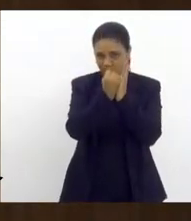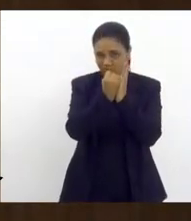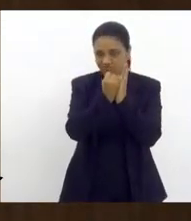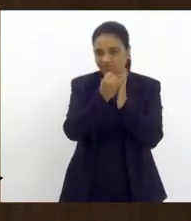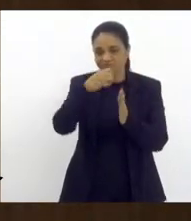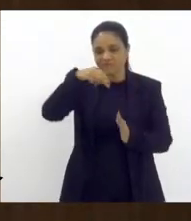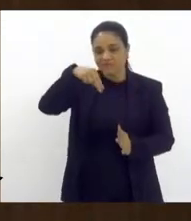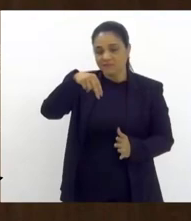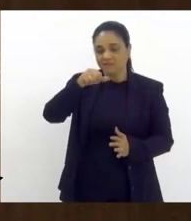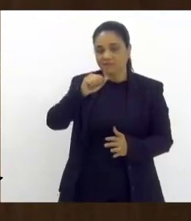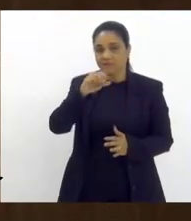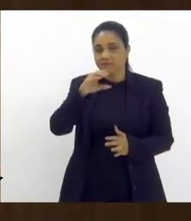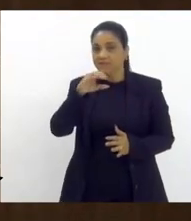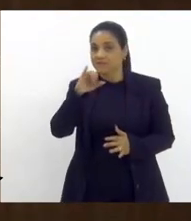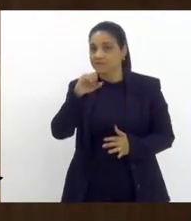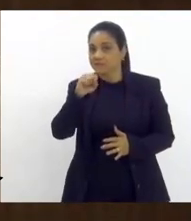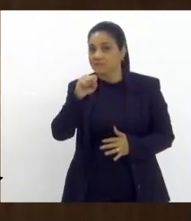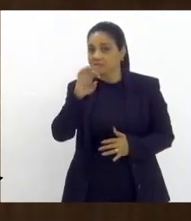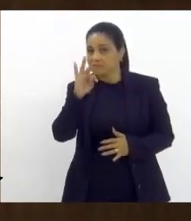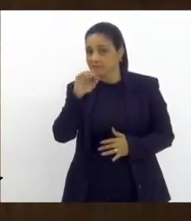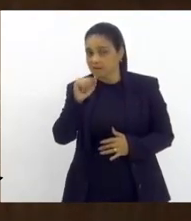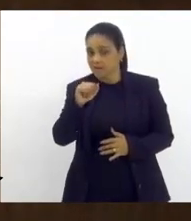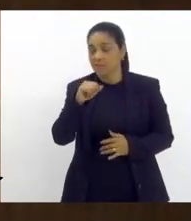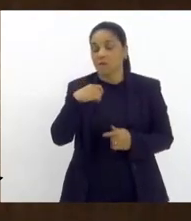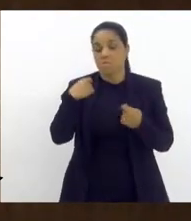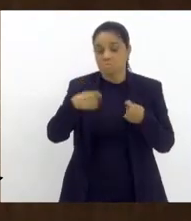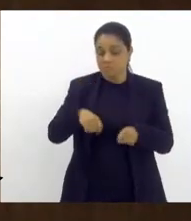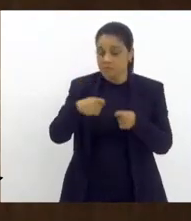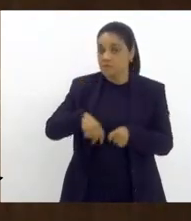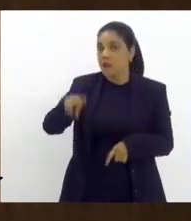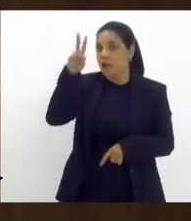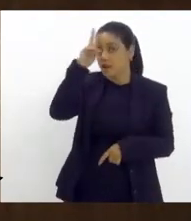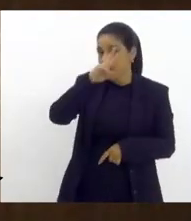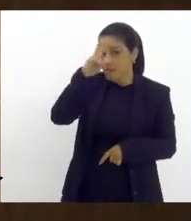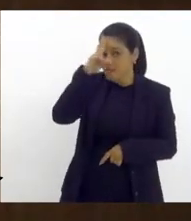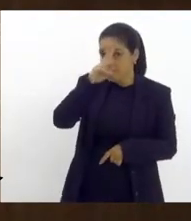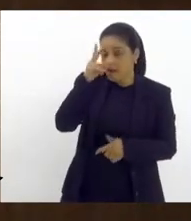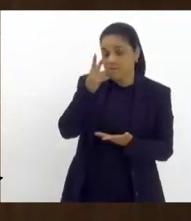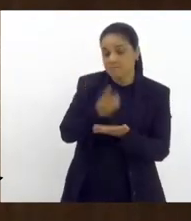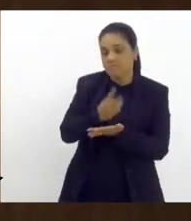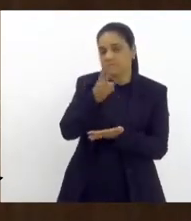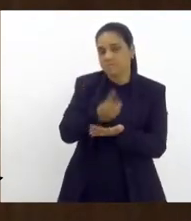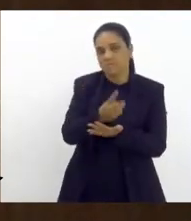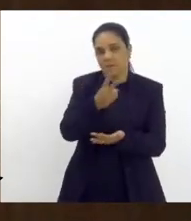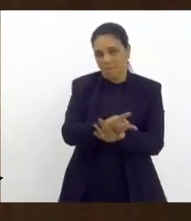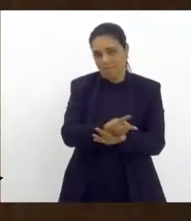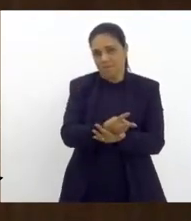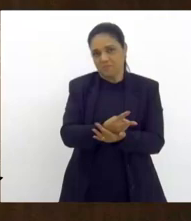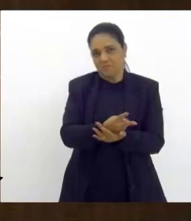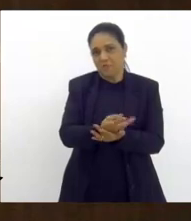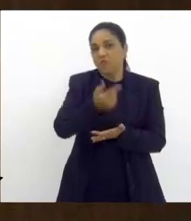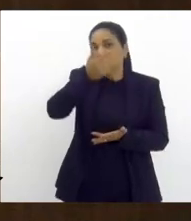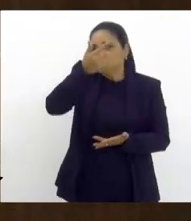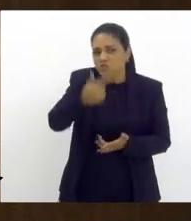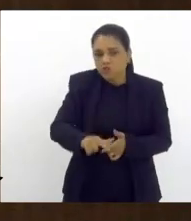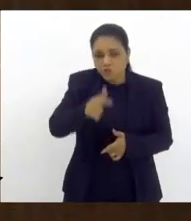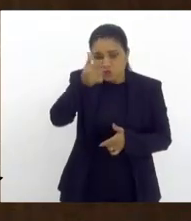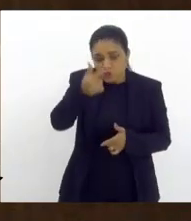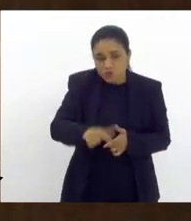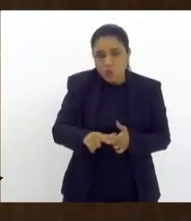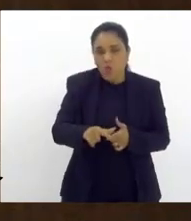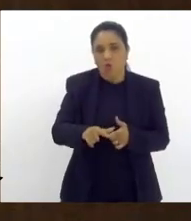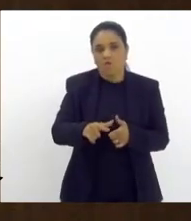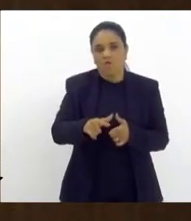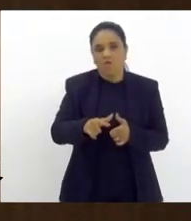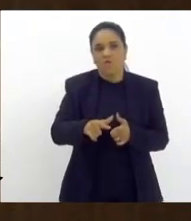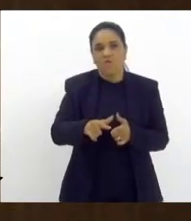que esse esforço de lembrança é permanente para que não se repita o drama